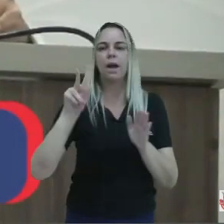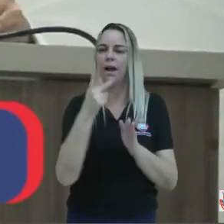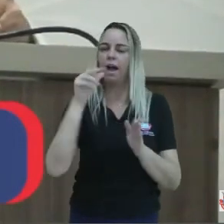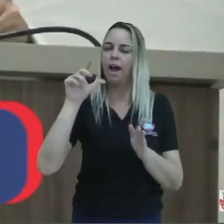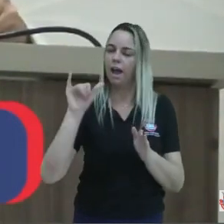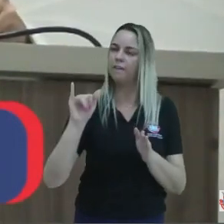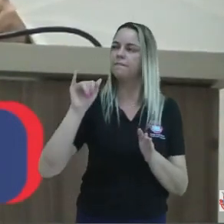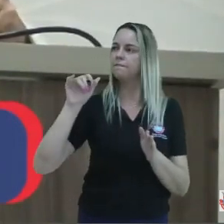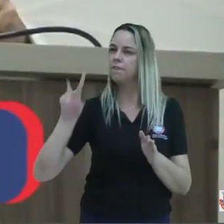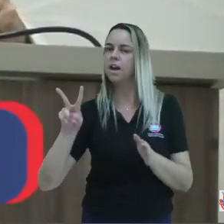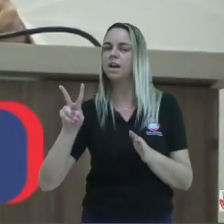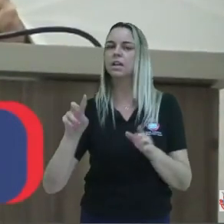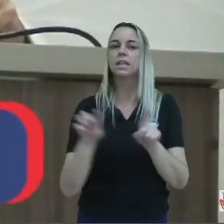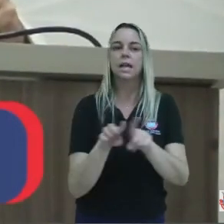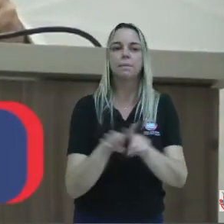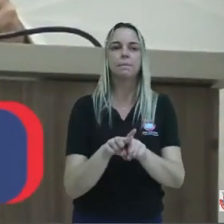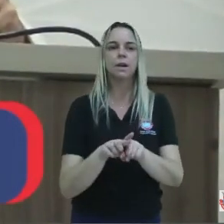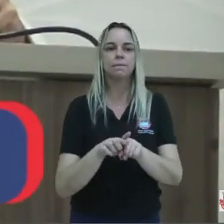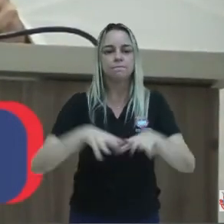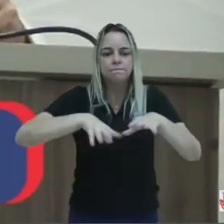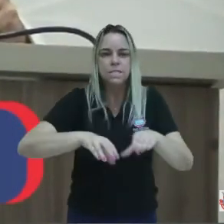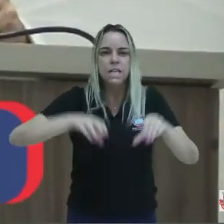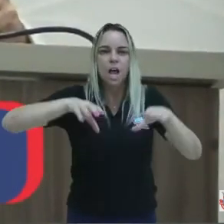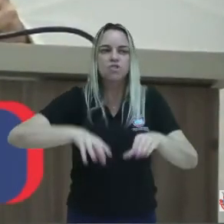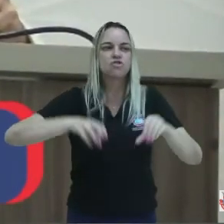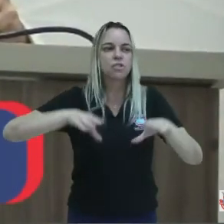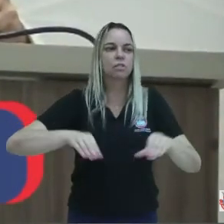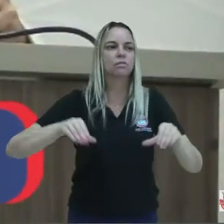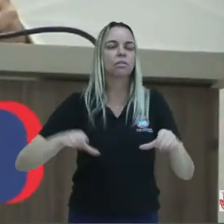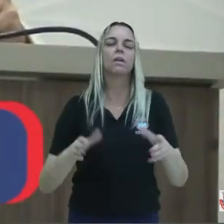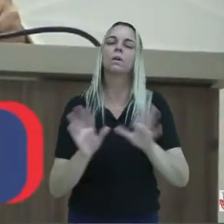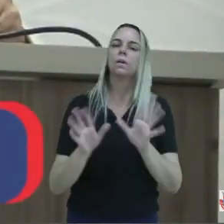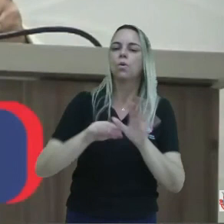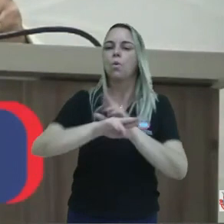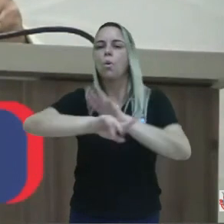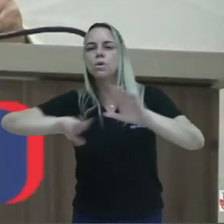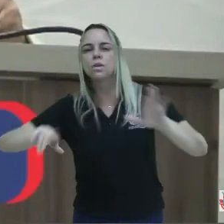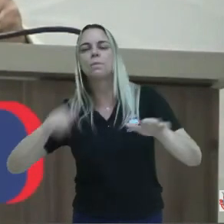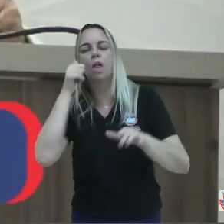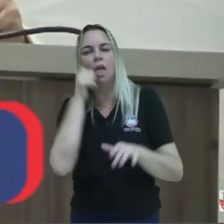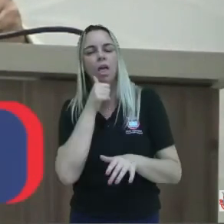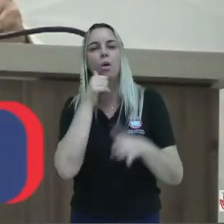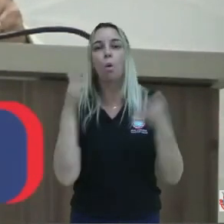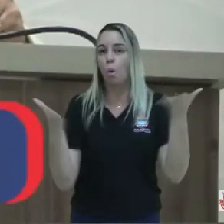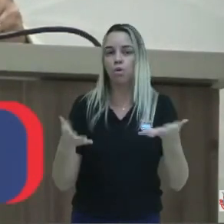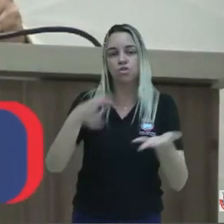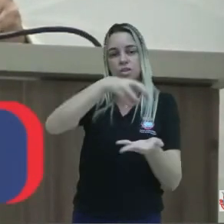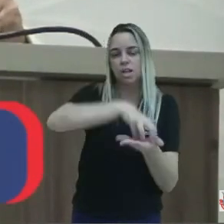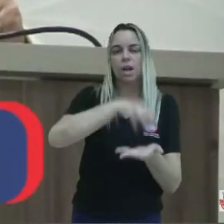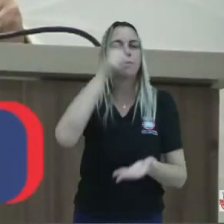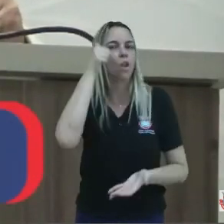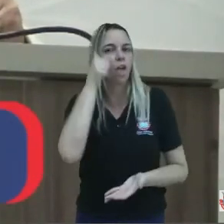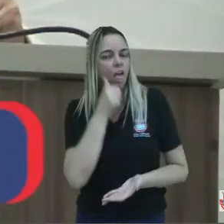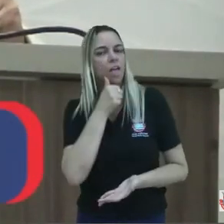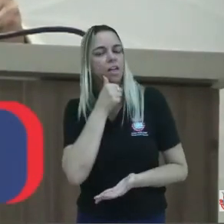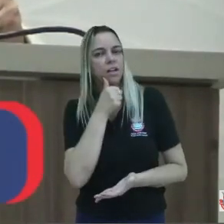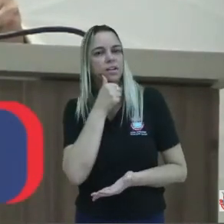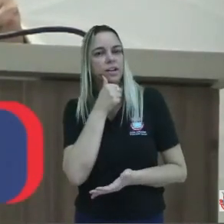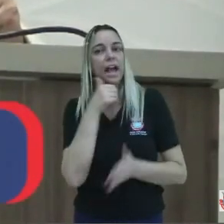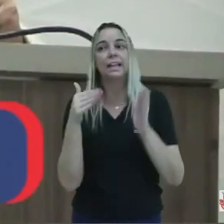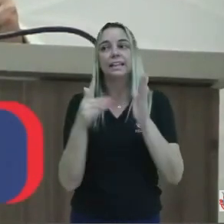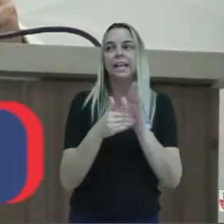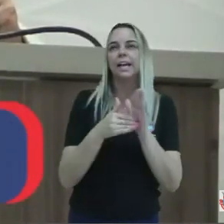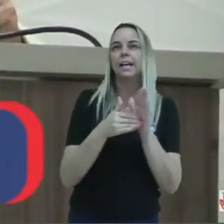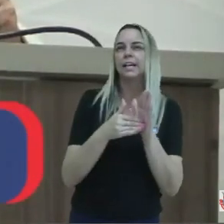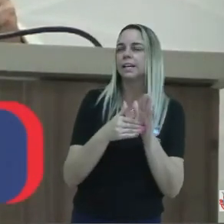da Mulher, que hoje, aferição de pressão, teste de glicose, citologia, pré-natal, pré-agendado, teste